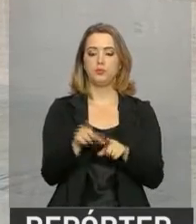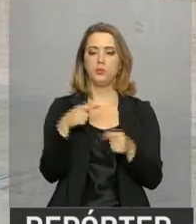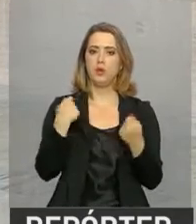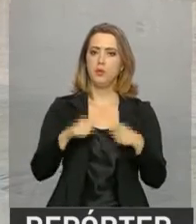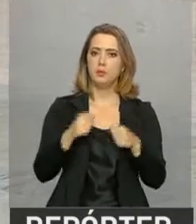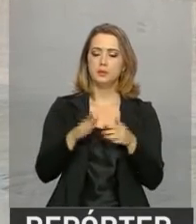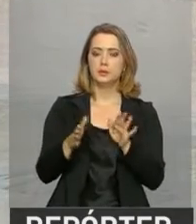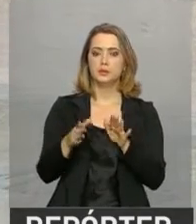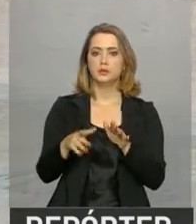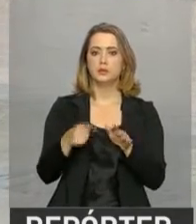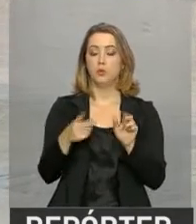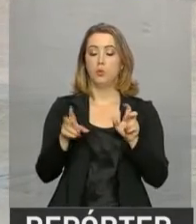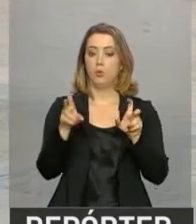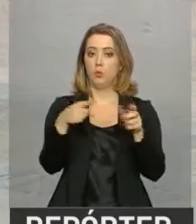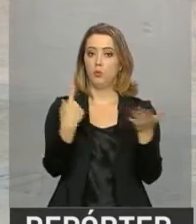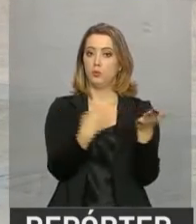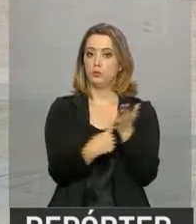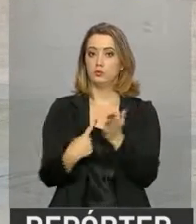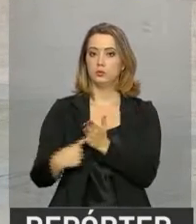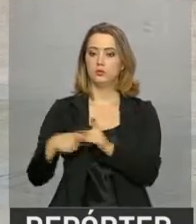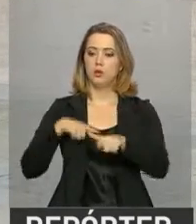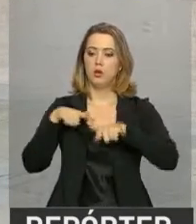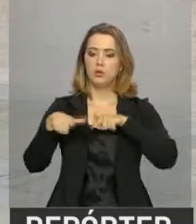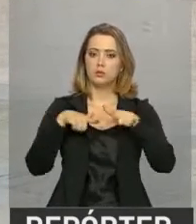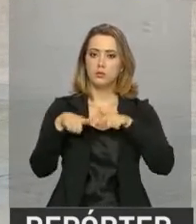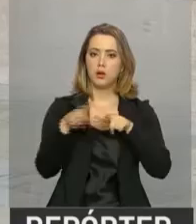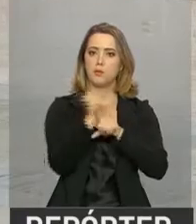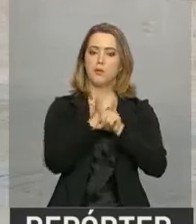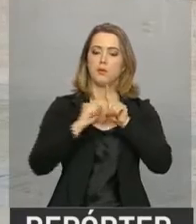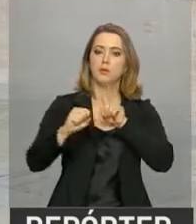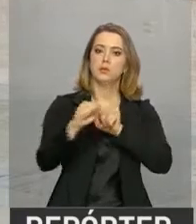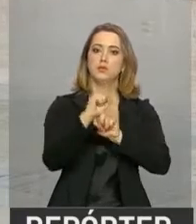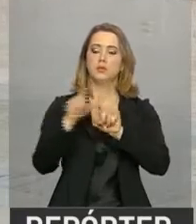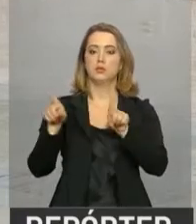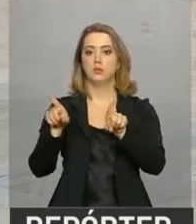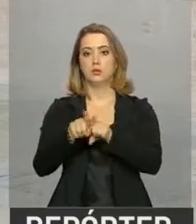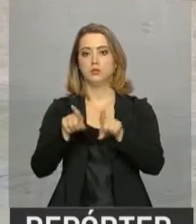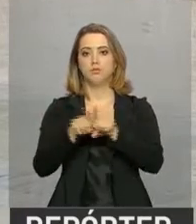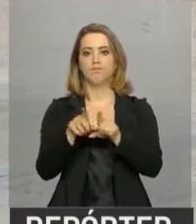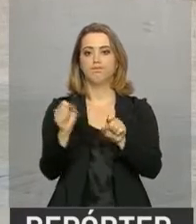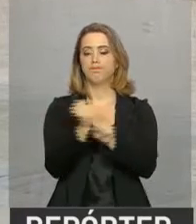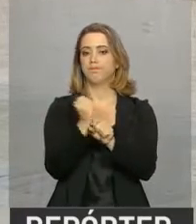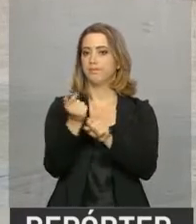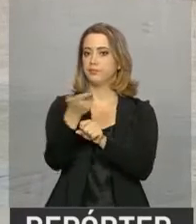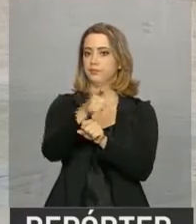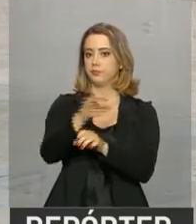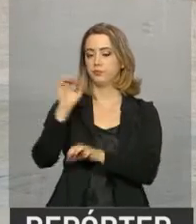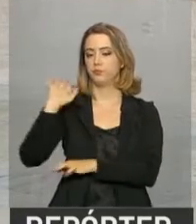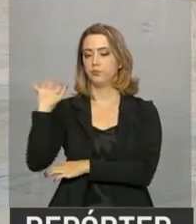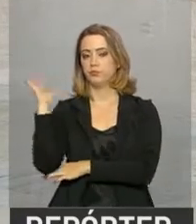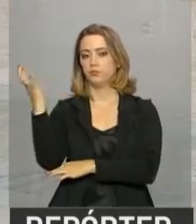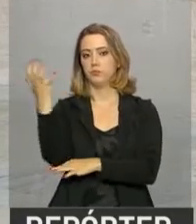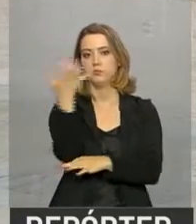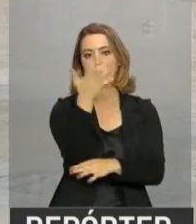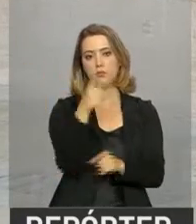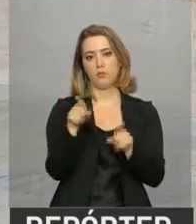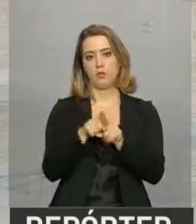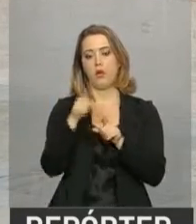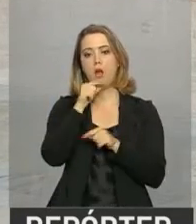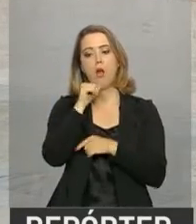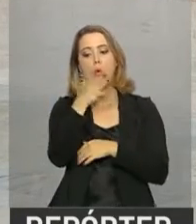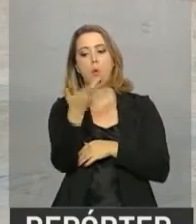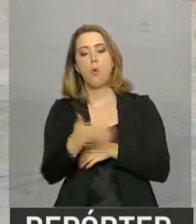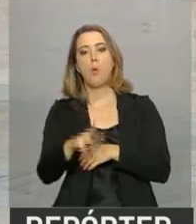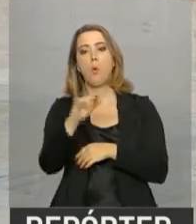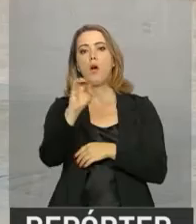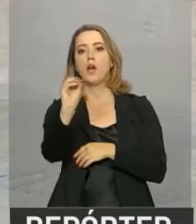prática por meio dessa fundação ações sociais e ambientais na bacia do vale do rio doce e financiar um fundo